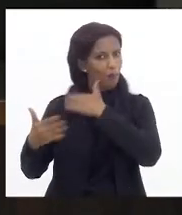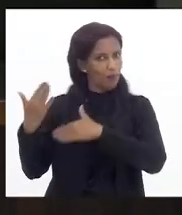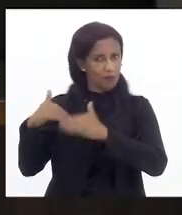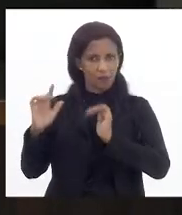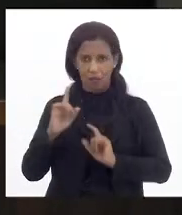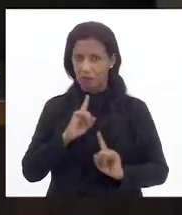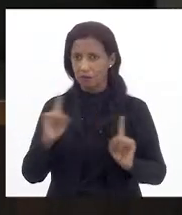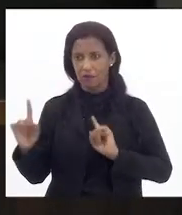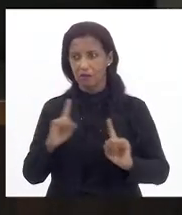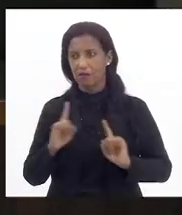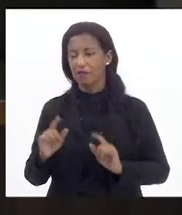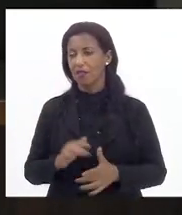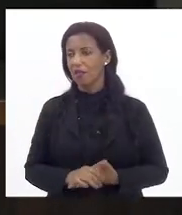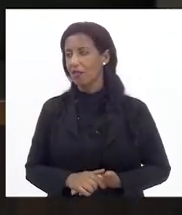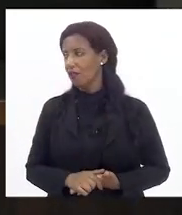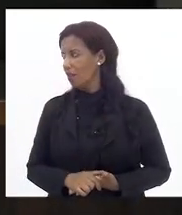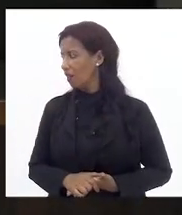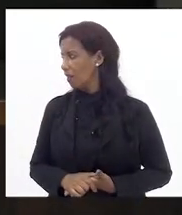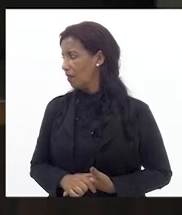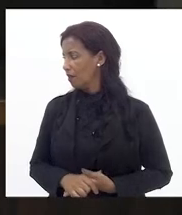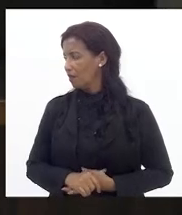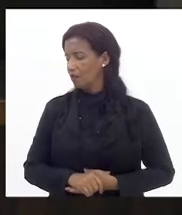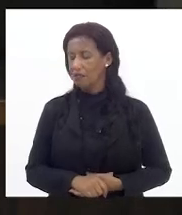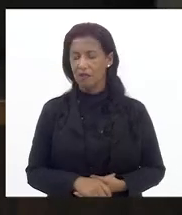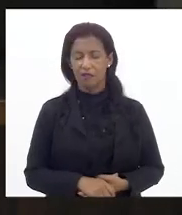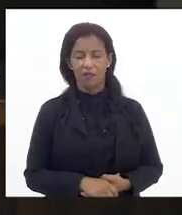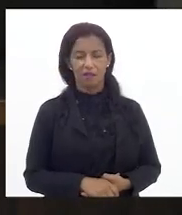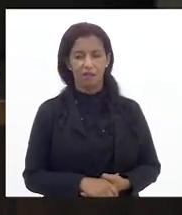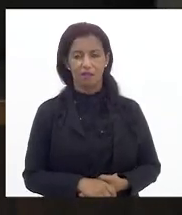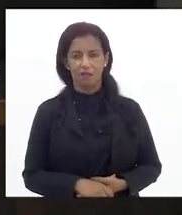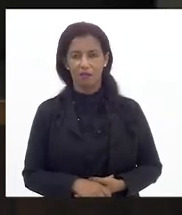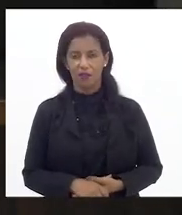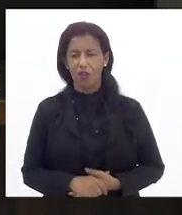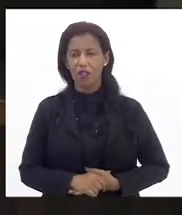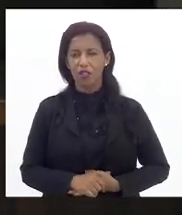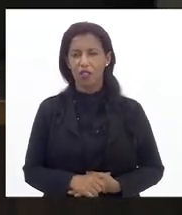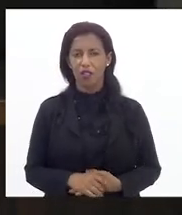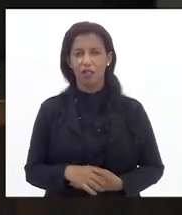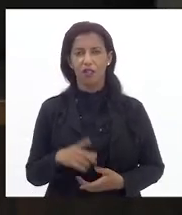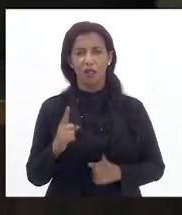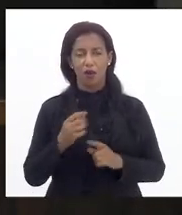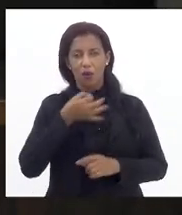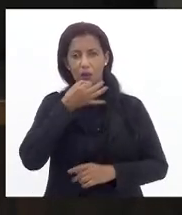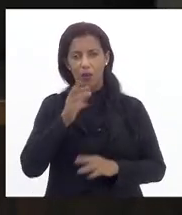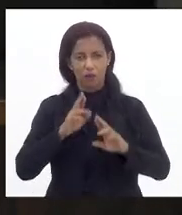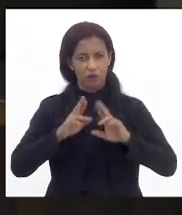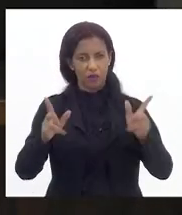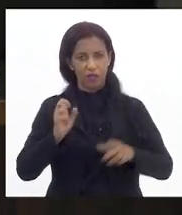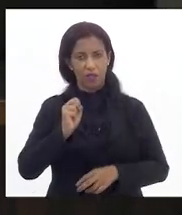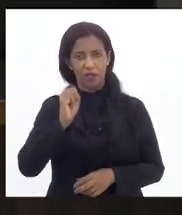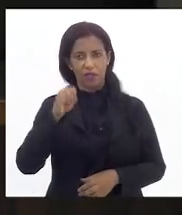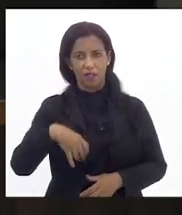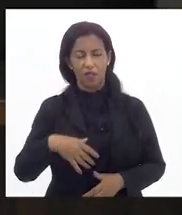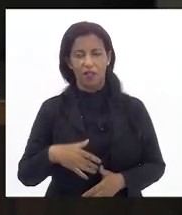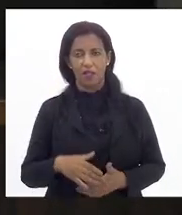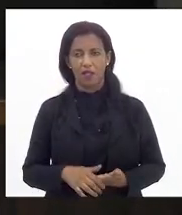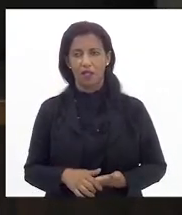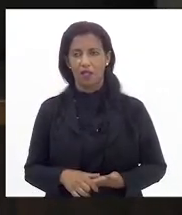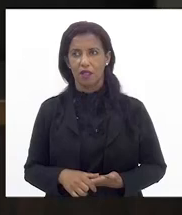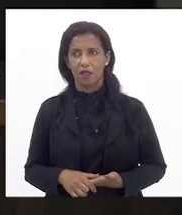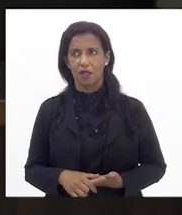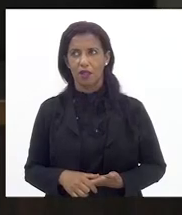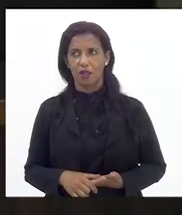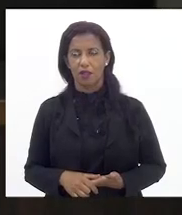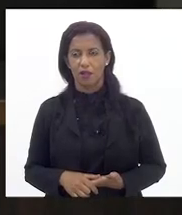não é isso que se a vizinha e divergência sim e convergências a